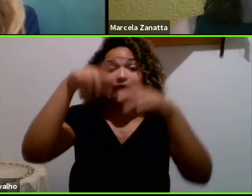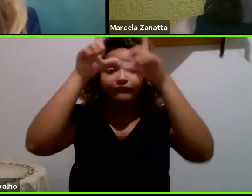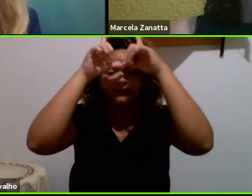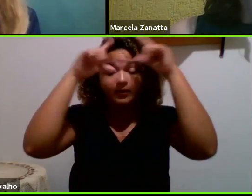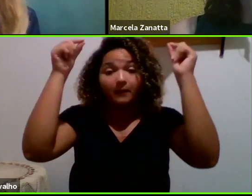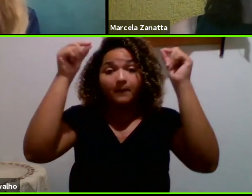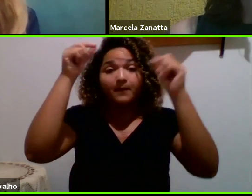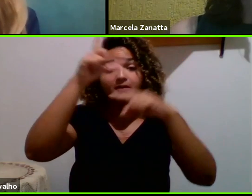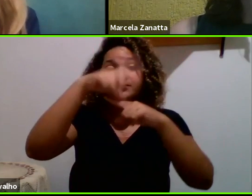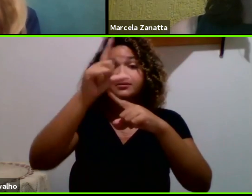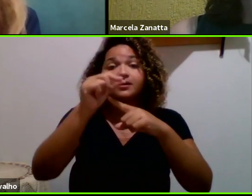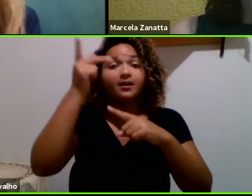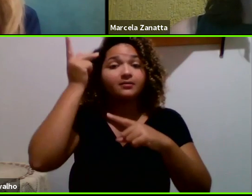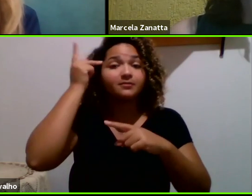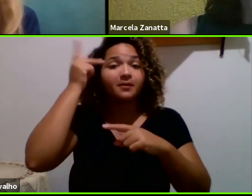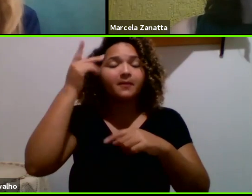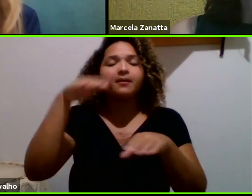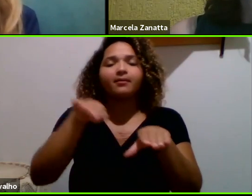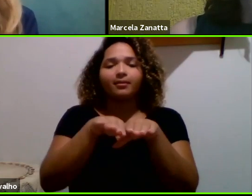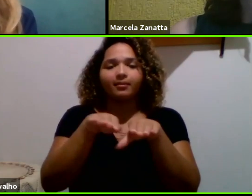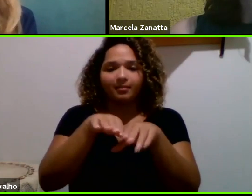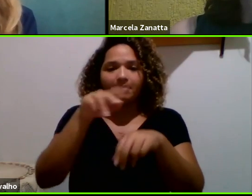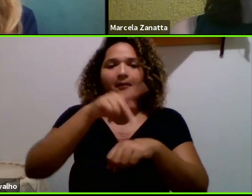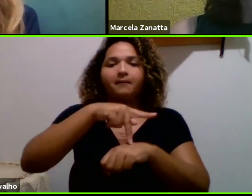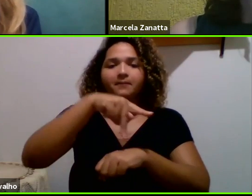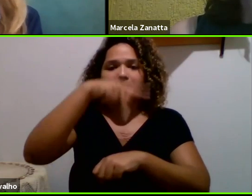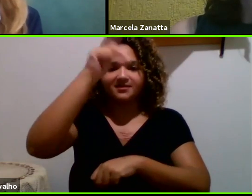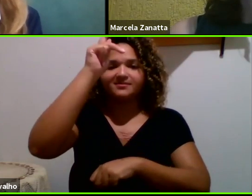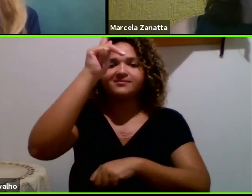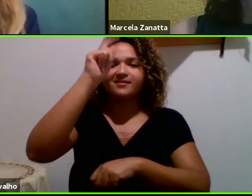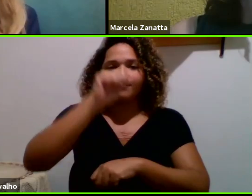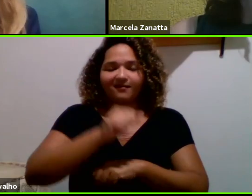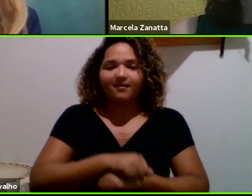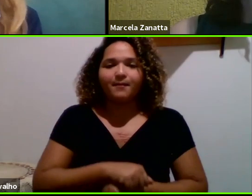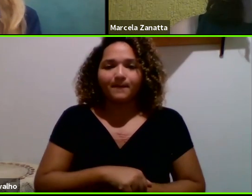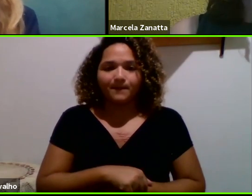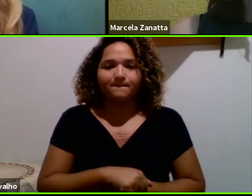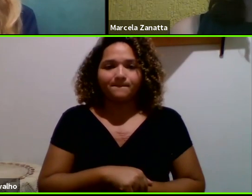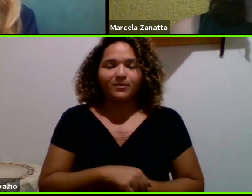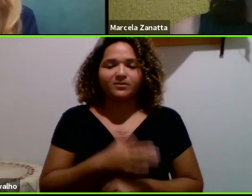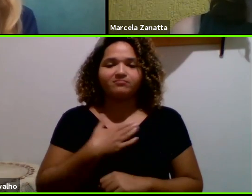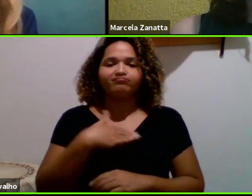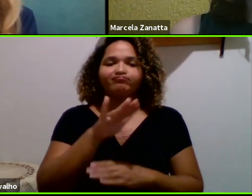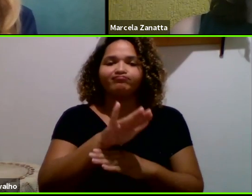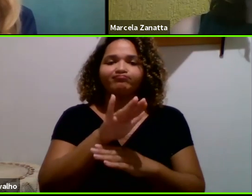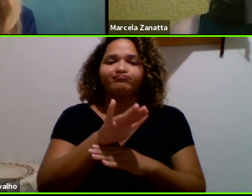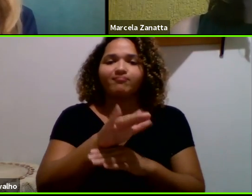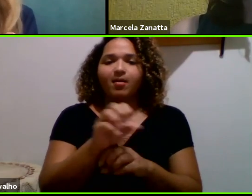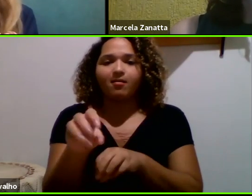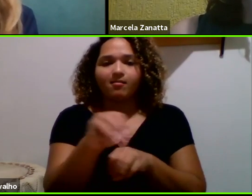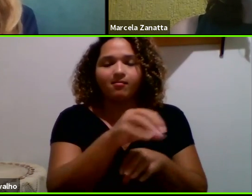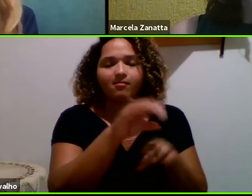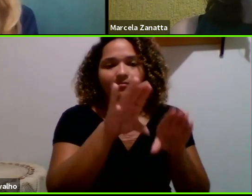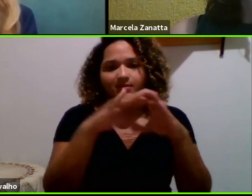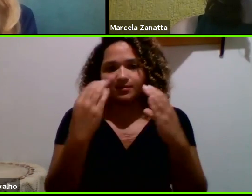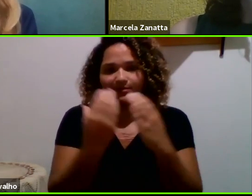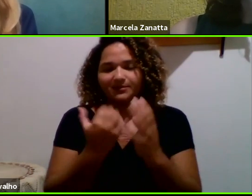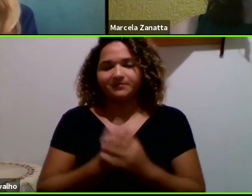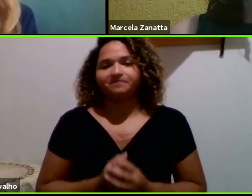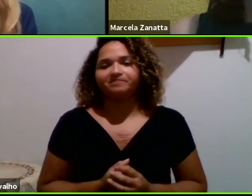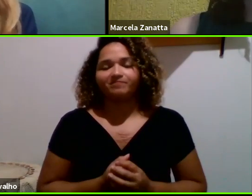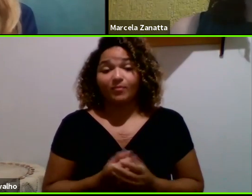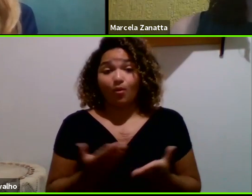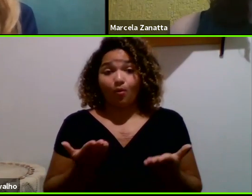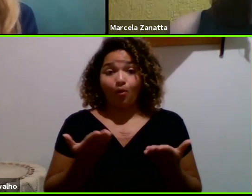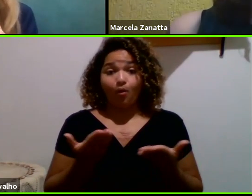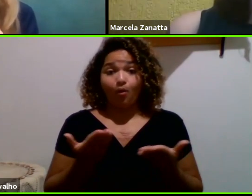também o curso de pós-graduação em enfermagem, ginecologia e obstetrícia do Centro Universitário Senac. A live de